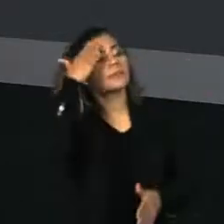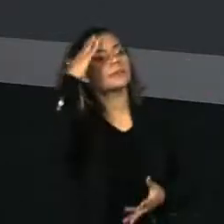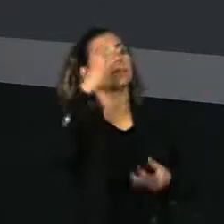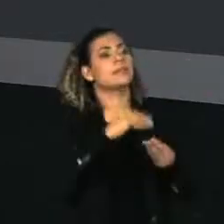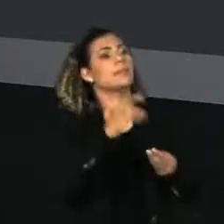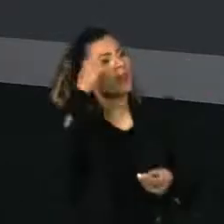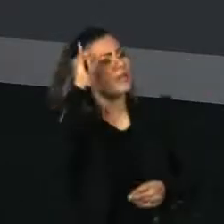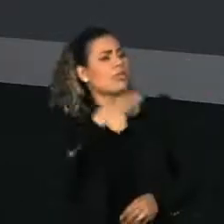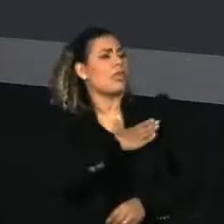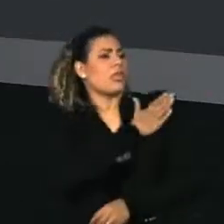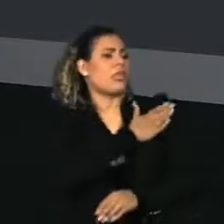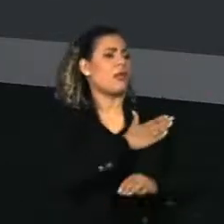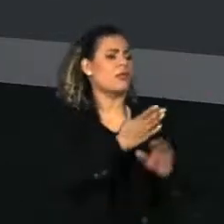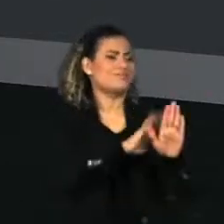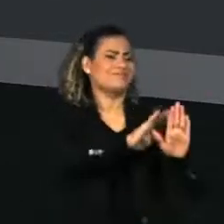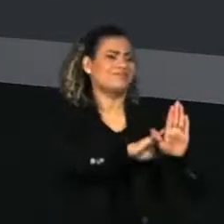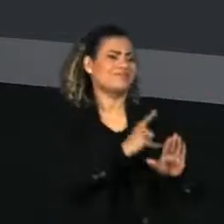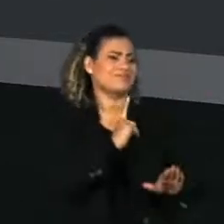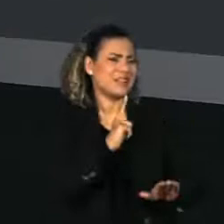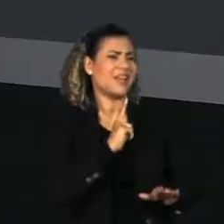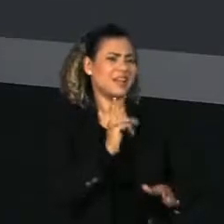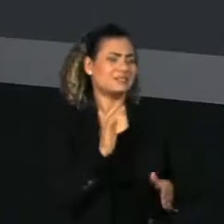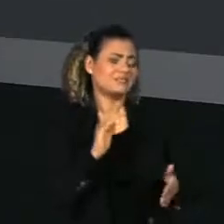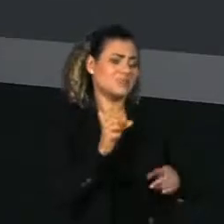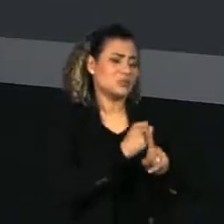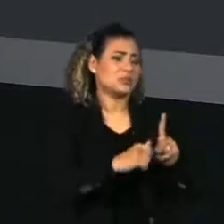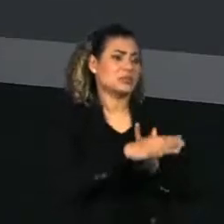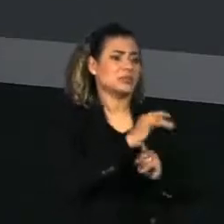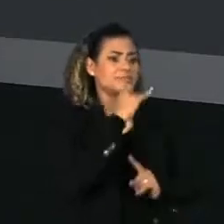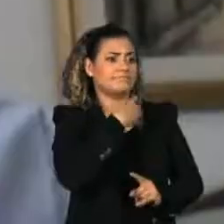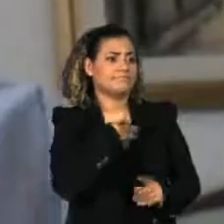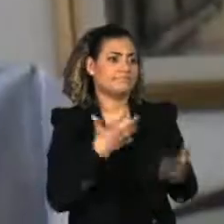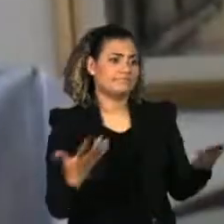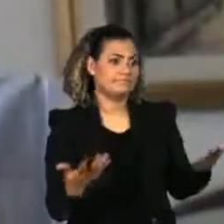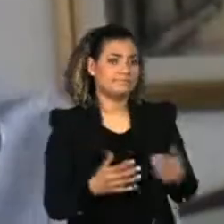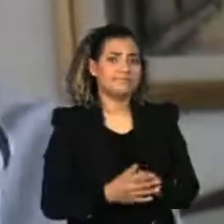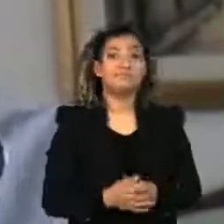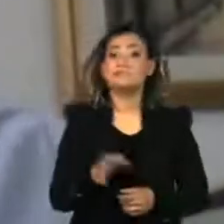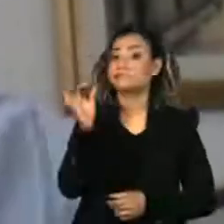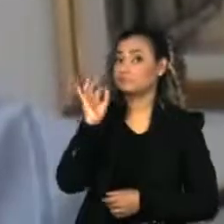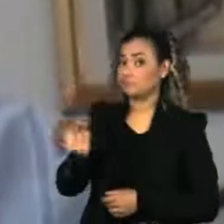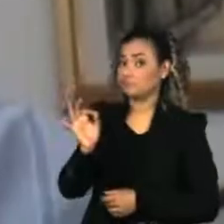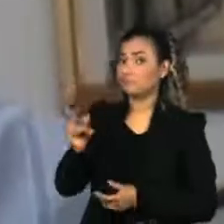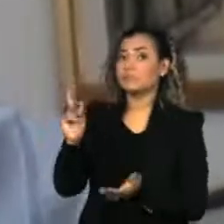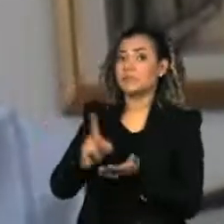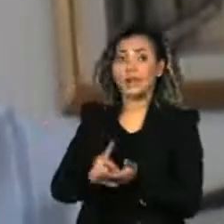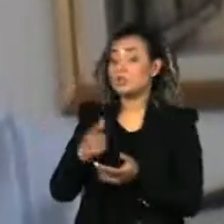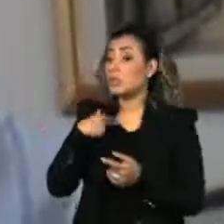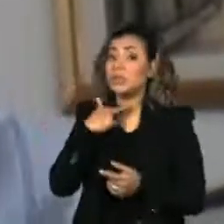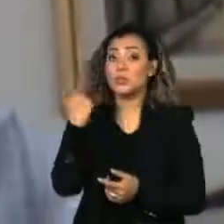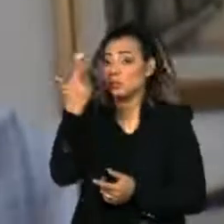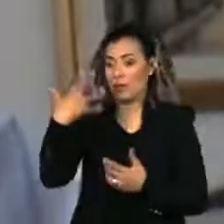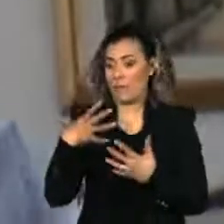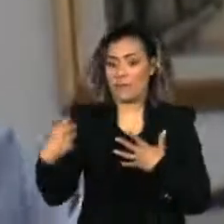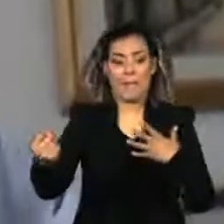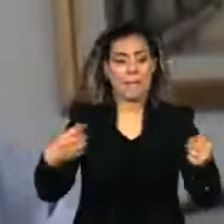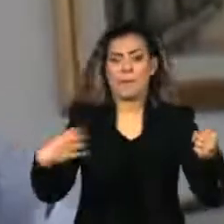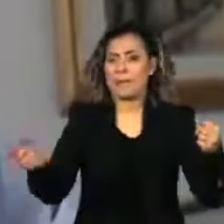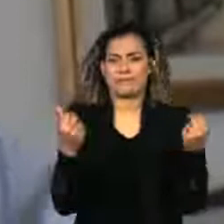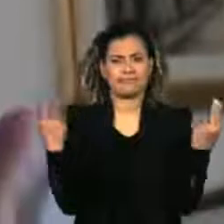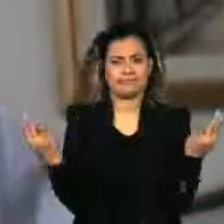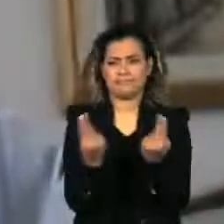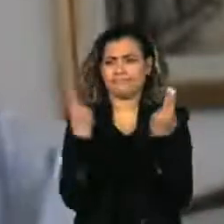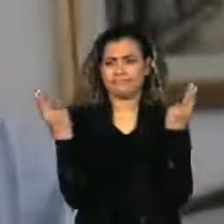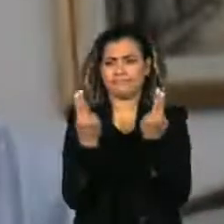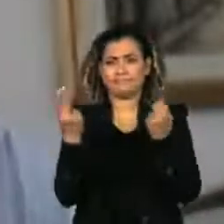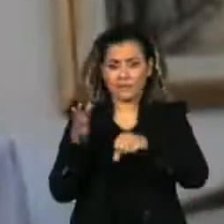desses preconceitos ainda tão presentes na nossa sociedade, não? Não há nenhum risco de contágio. O vitiligo